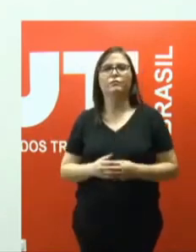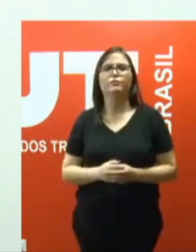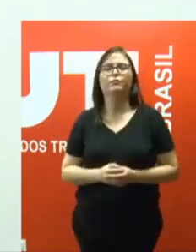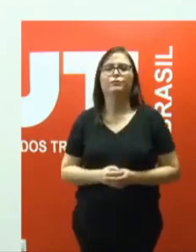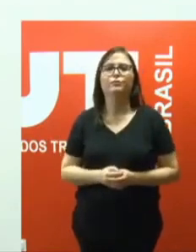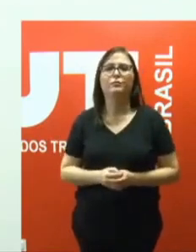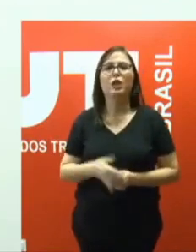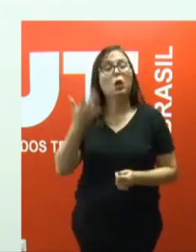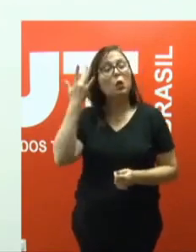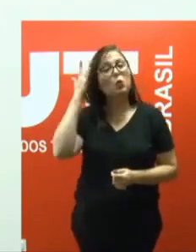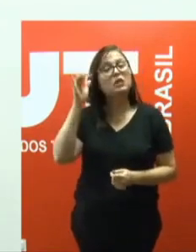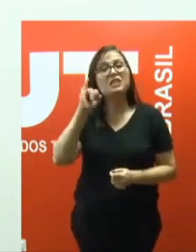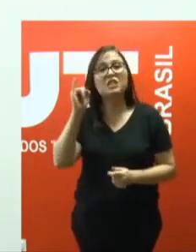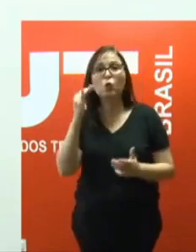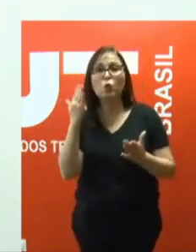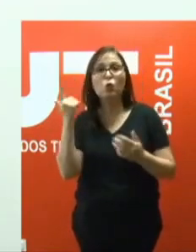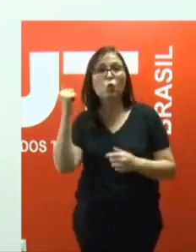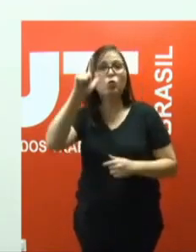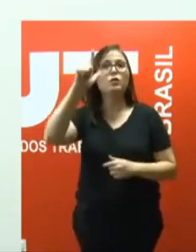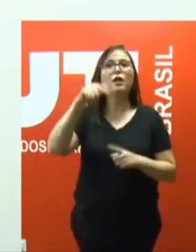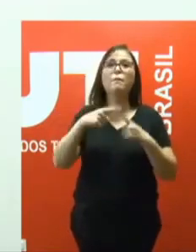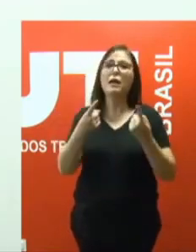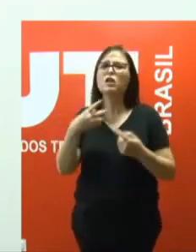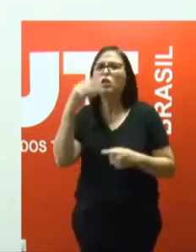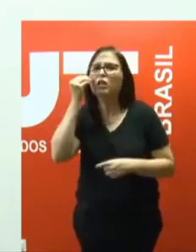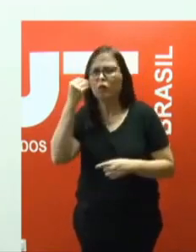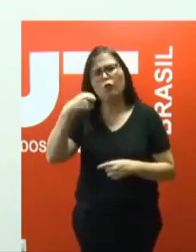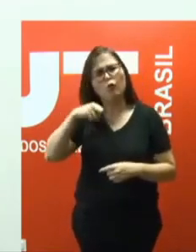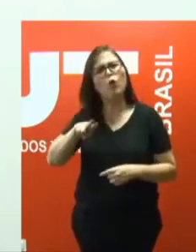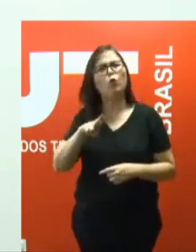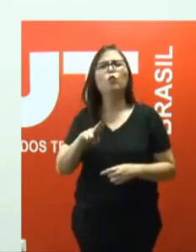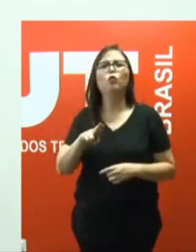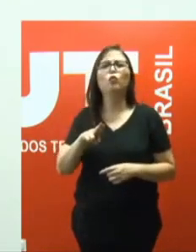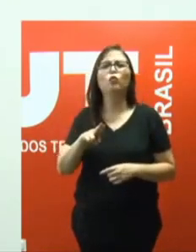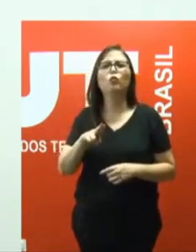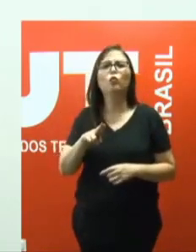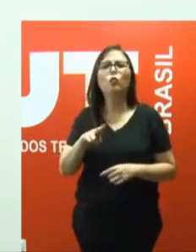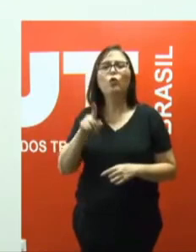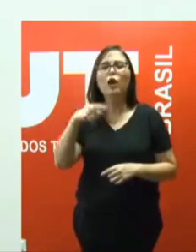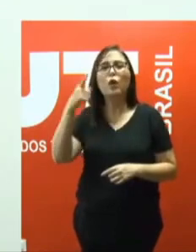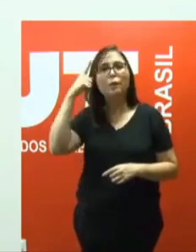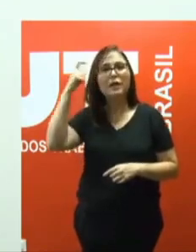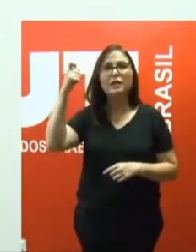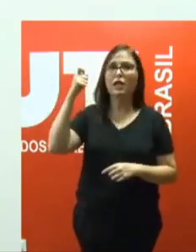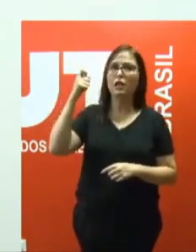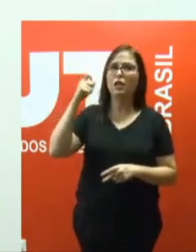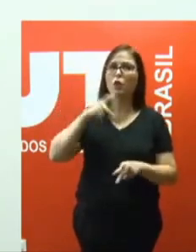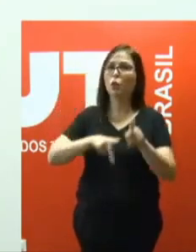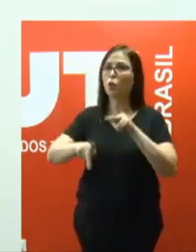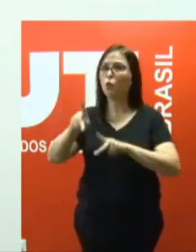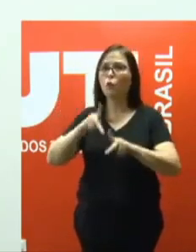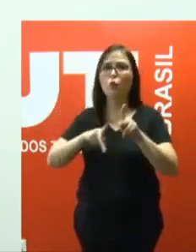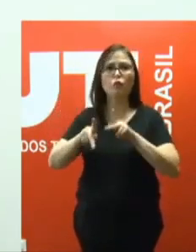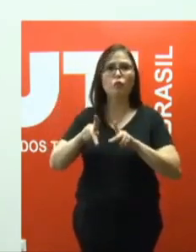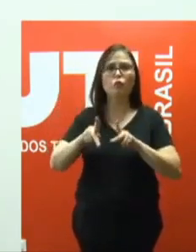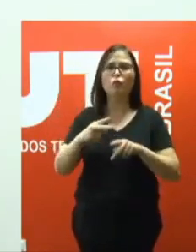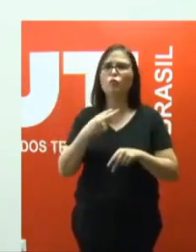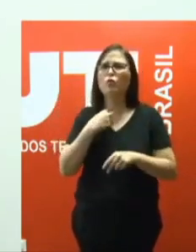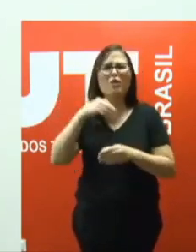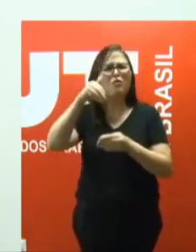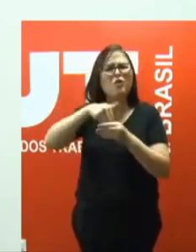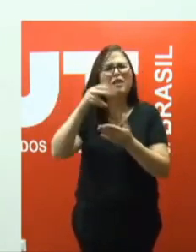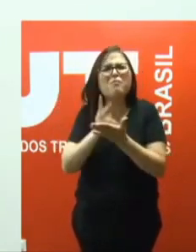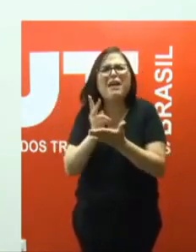a gente vai conseguir, mas nós temos que tentar, sabe? Construir a ideia de que o povo não pode continuar votando nos